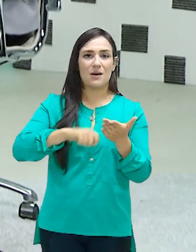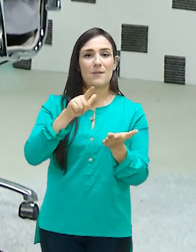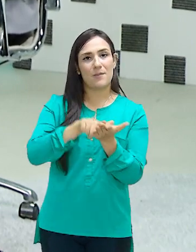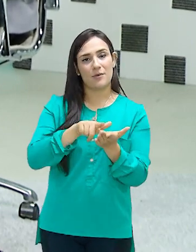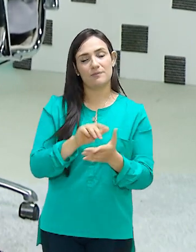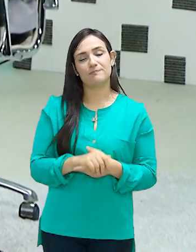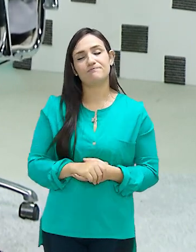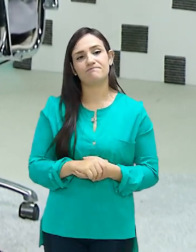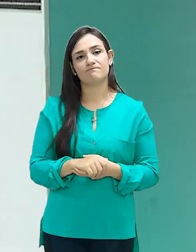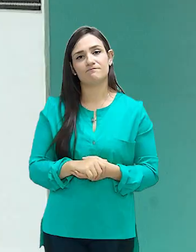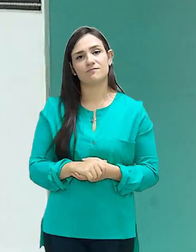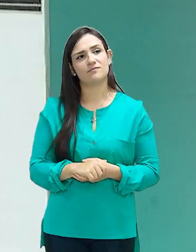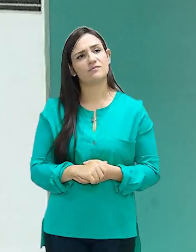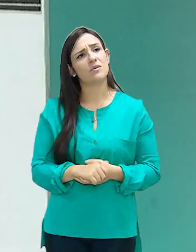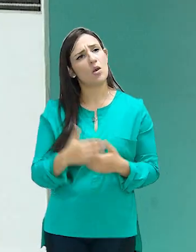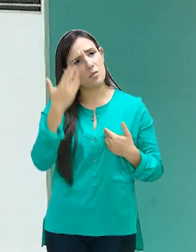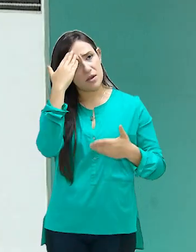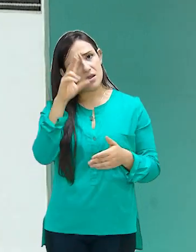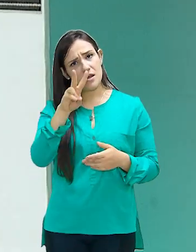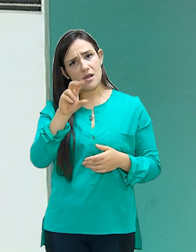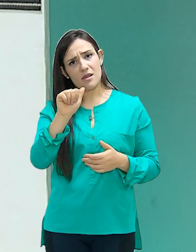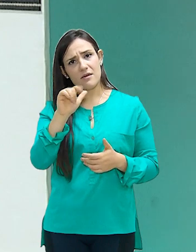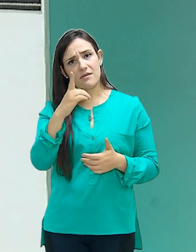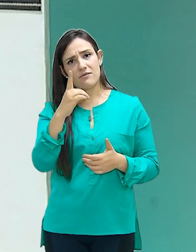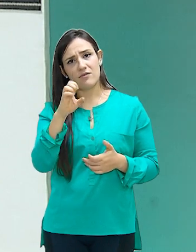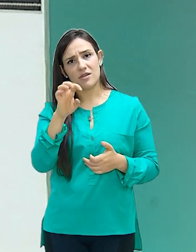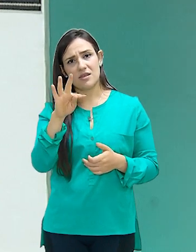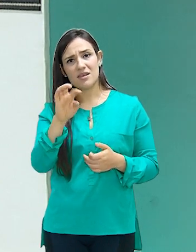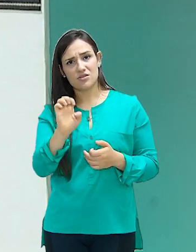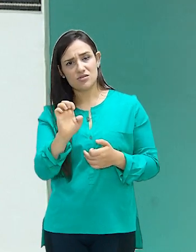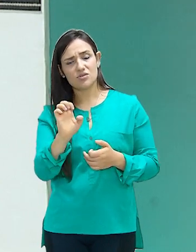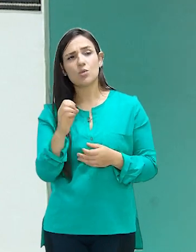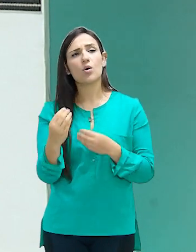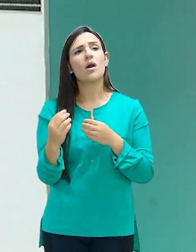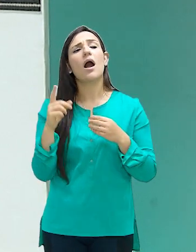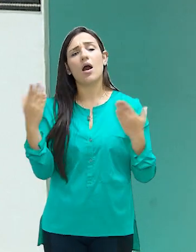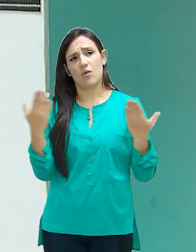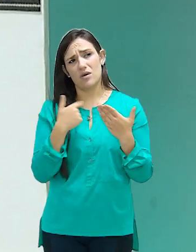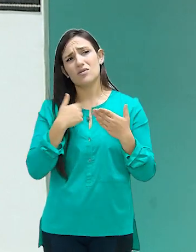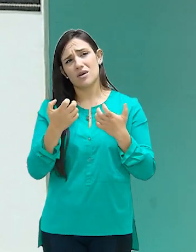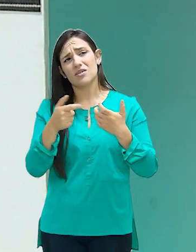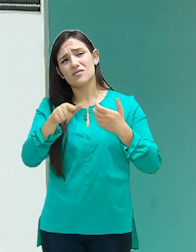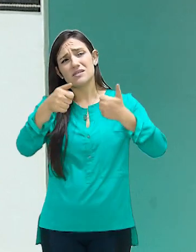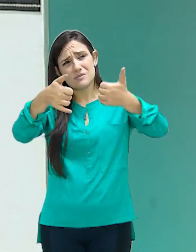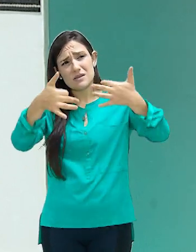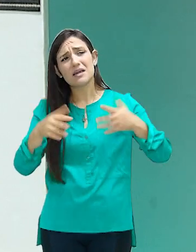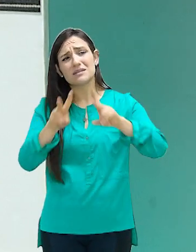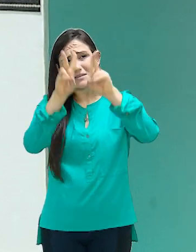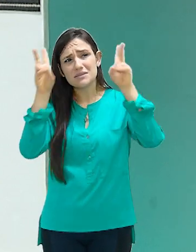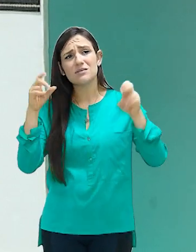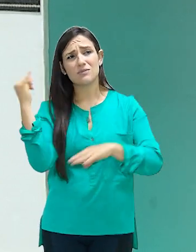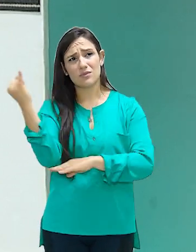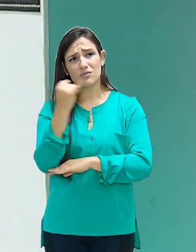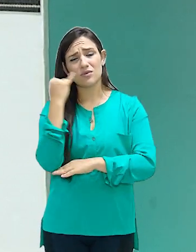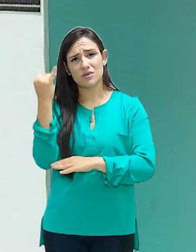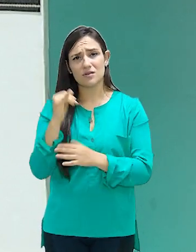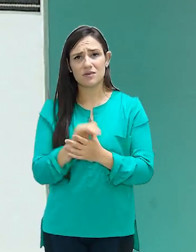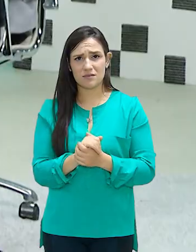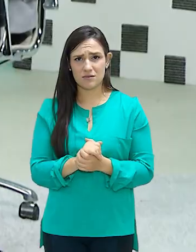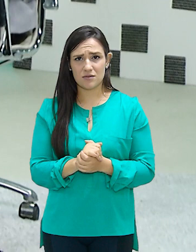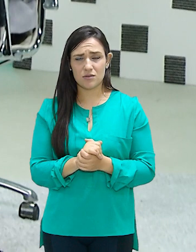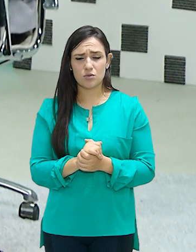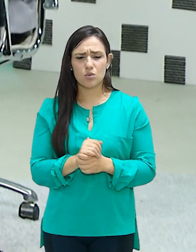querida advogada Valnete, e vamos falar sobre um assunto muito importante para a família. Primeiro, gostaria que você explicasse sobre a